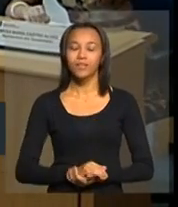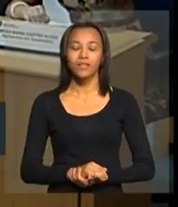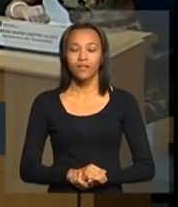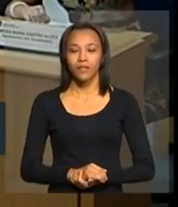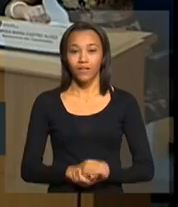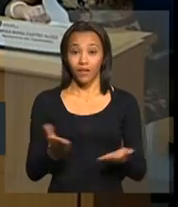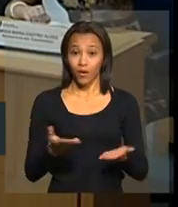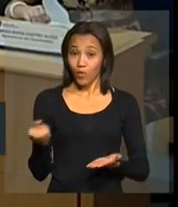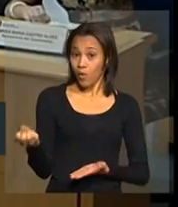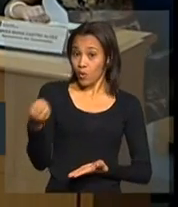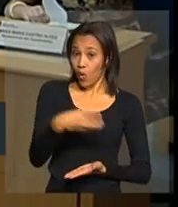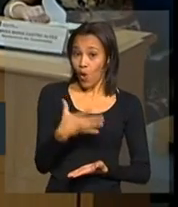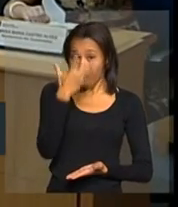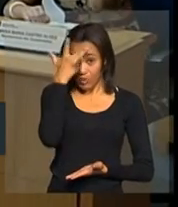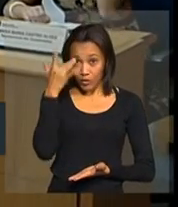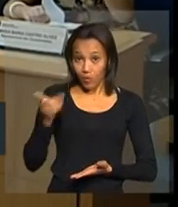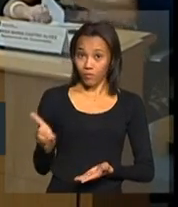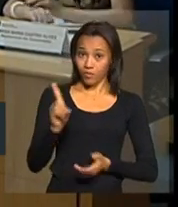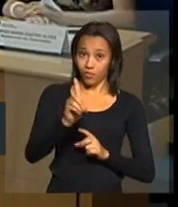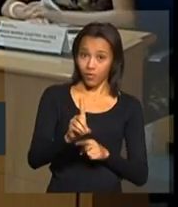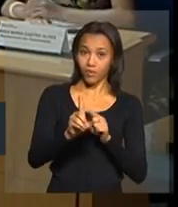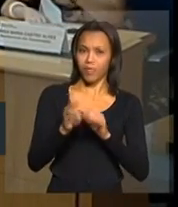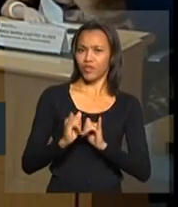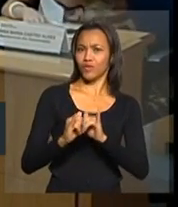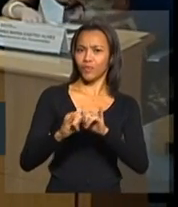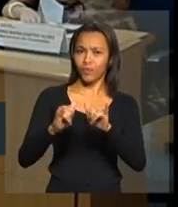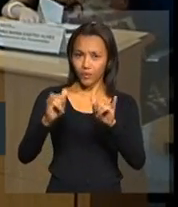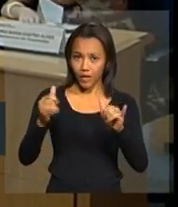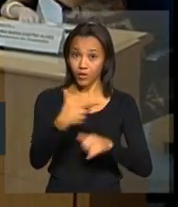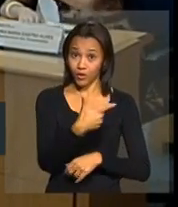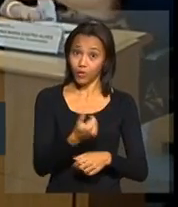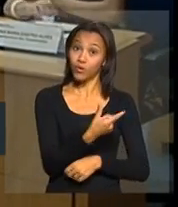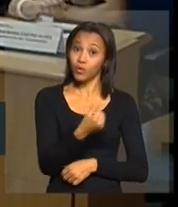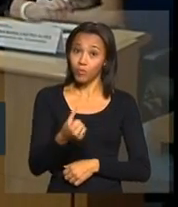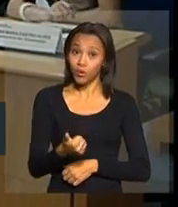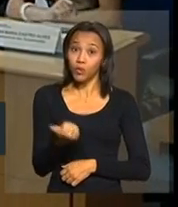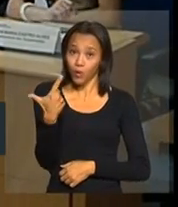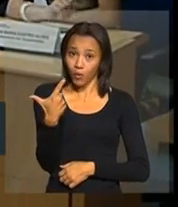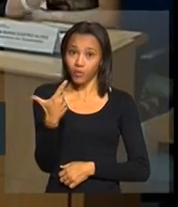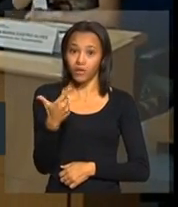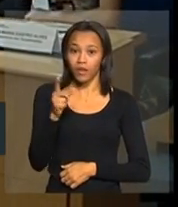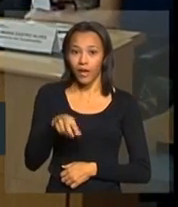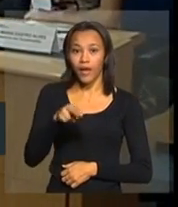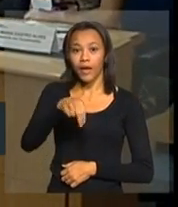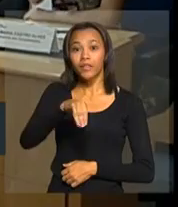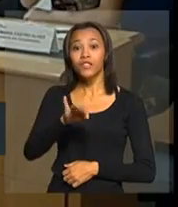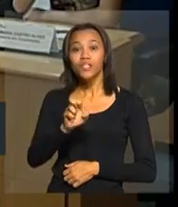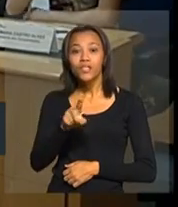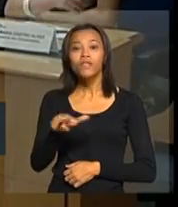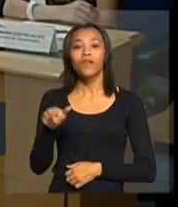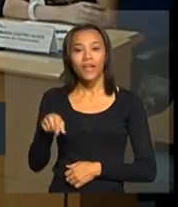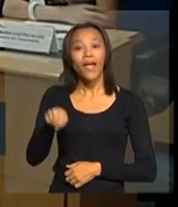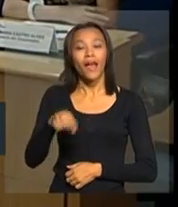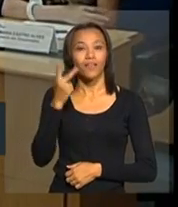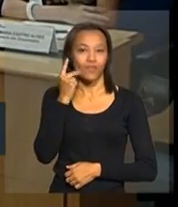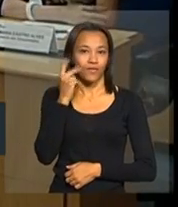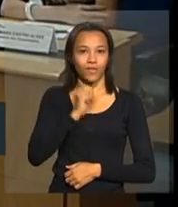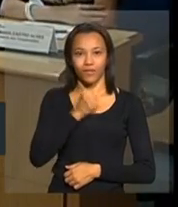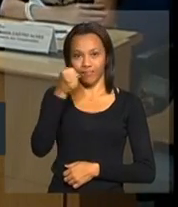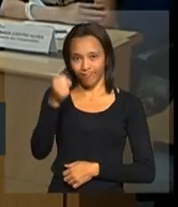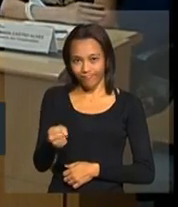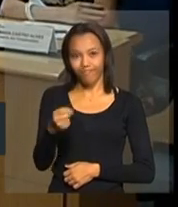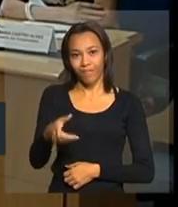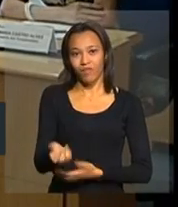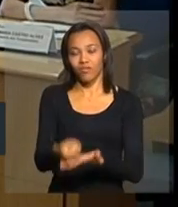nova, vamos dizer assim, mascote da campanha de 2012, que é a Nívia transplantada do Ceará, que está aqui